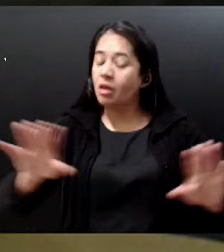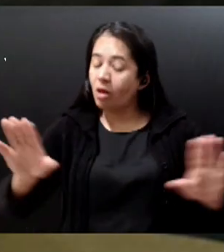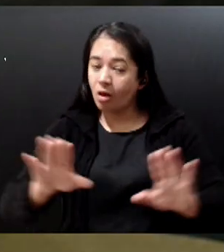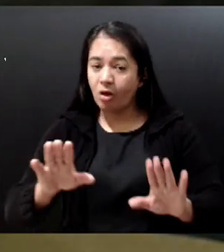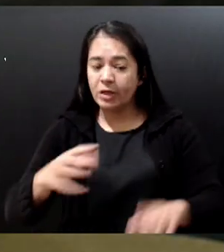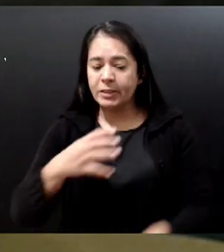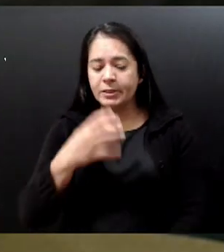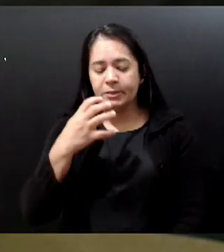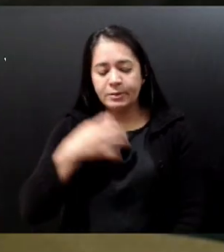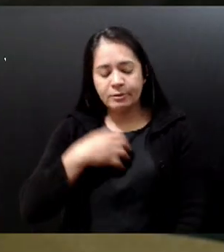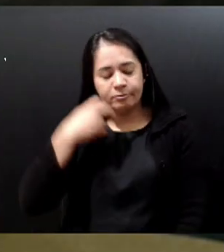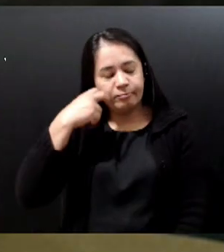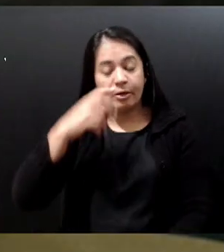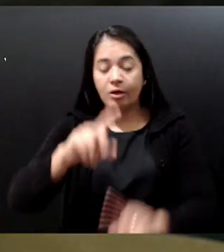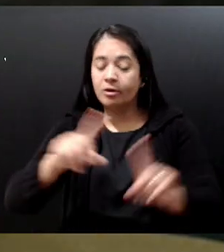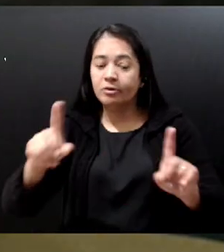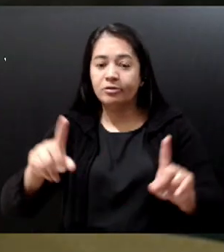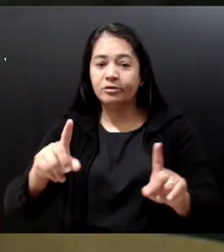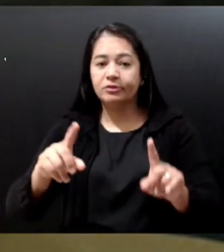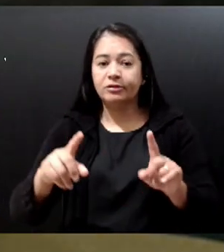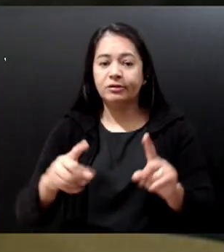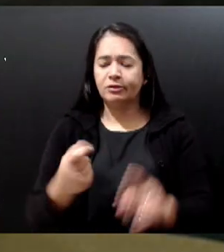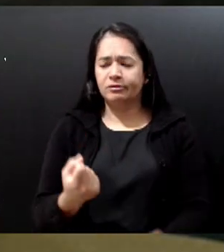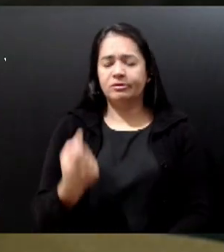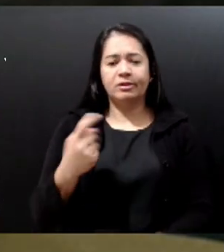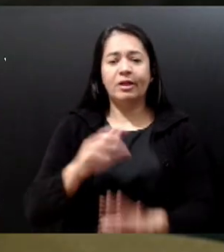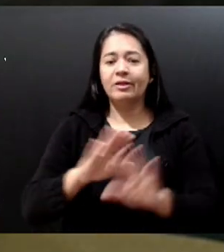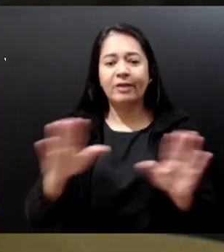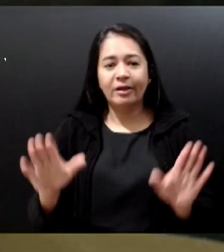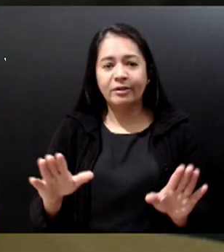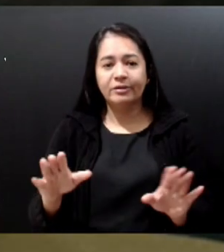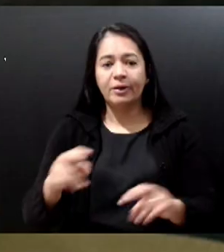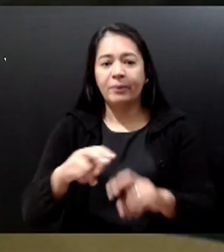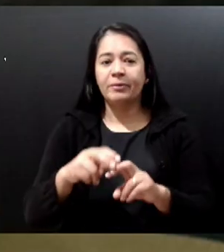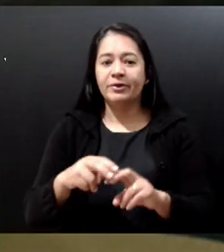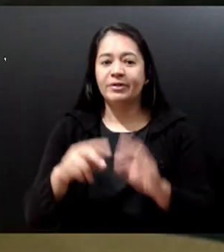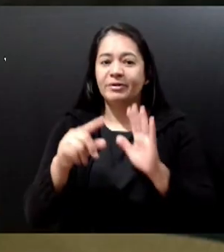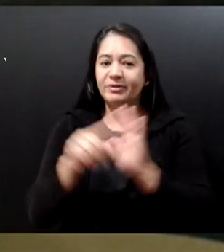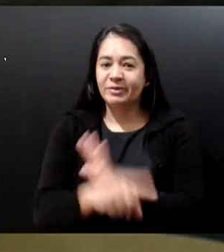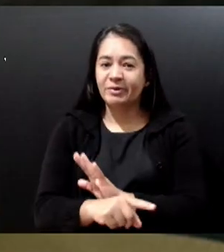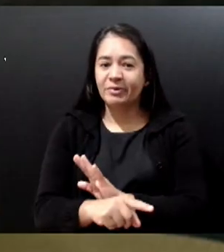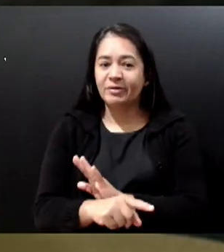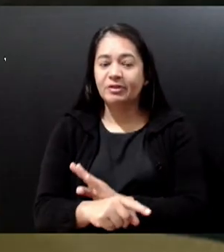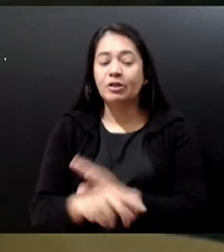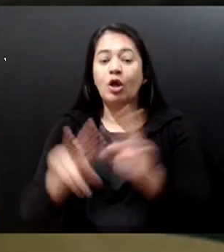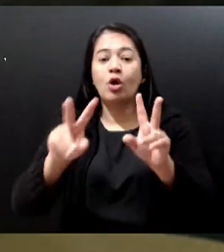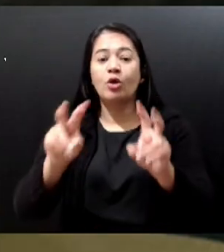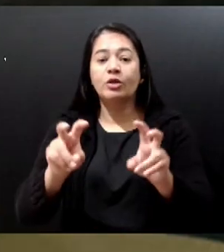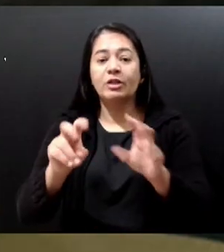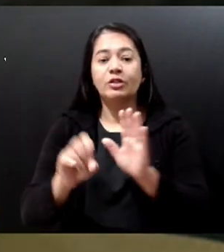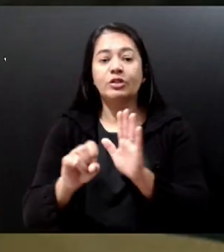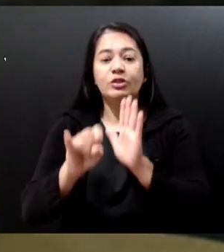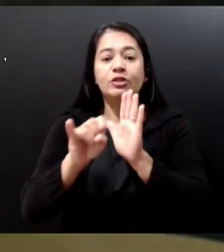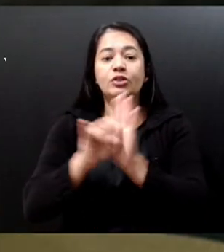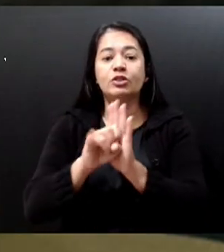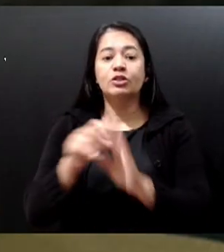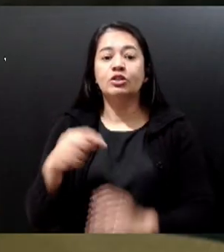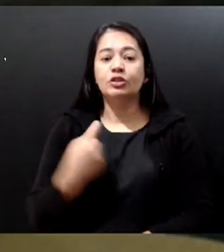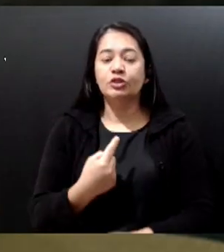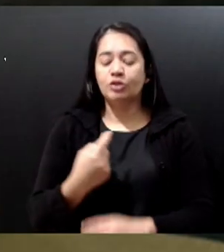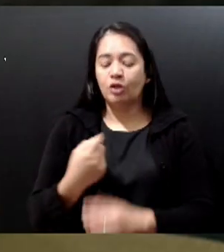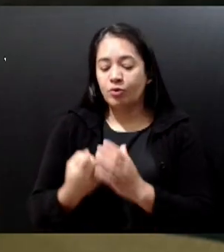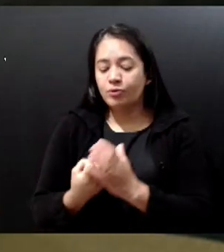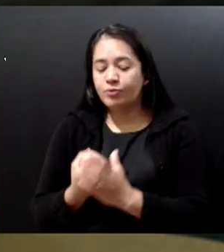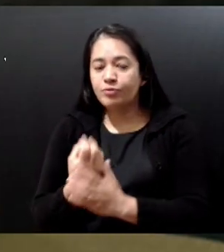que cause estranheza. Então por isso que eu perguntei para Aham. você a questão da identidade, porque a gente constrói a identidade